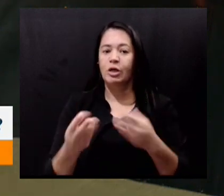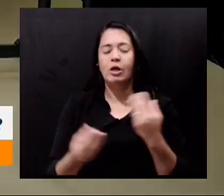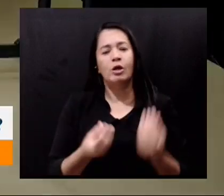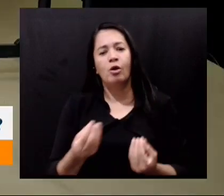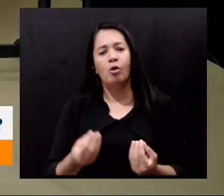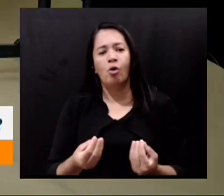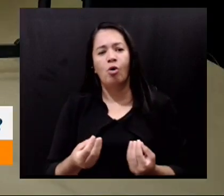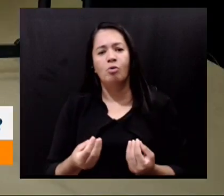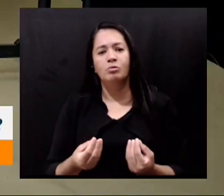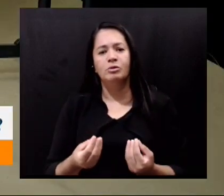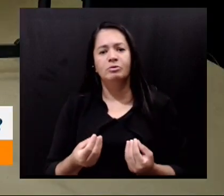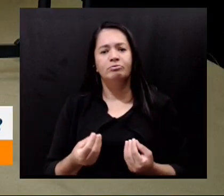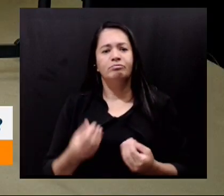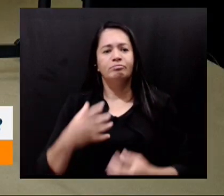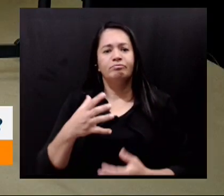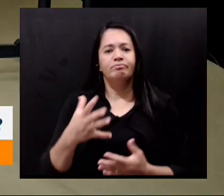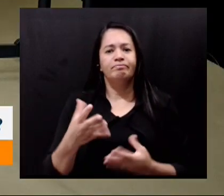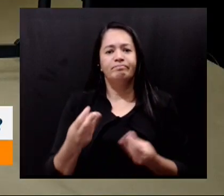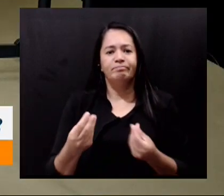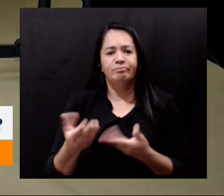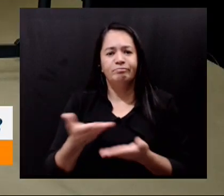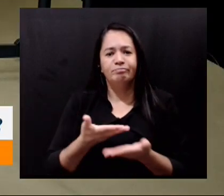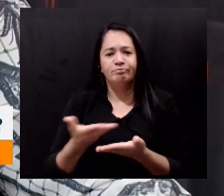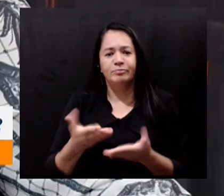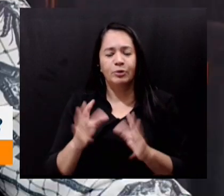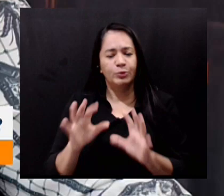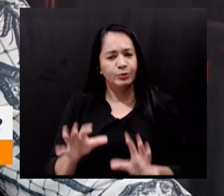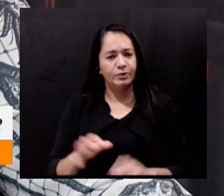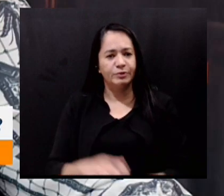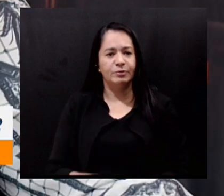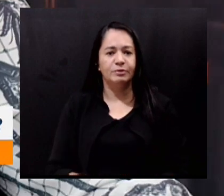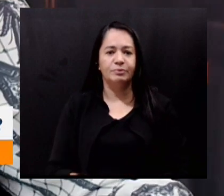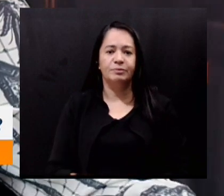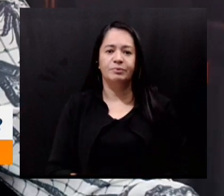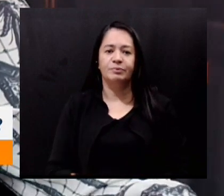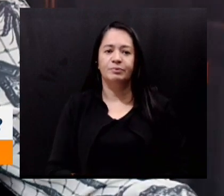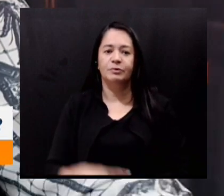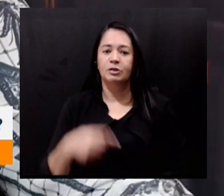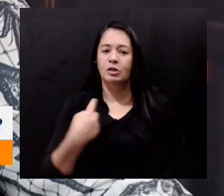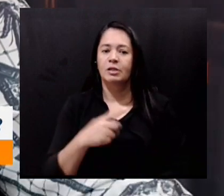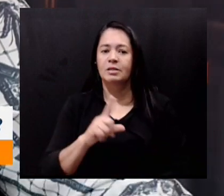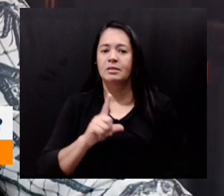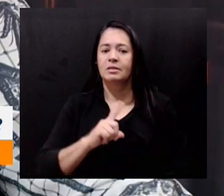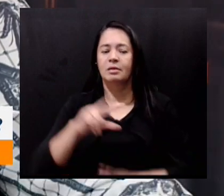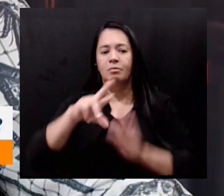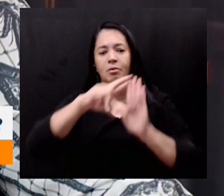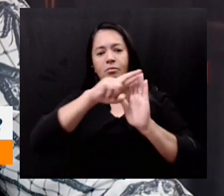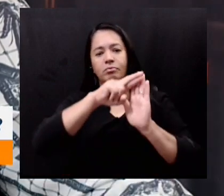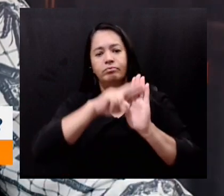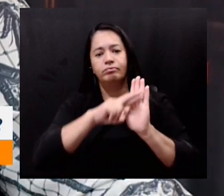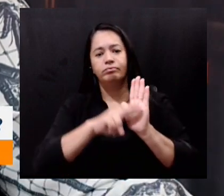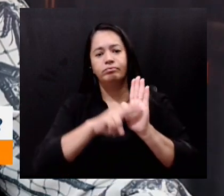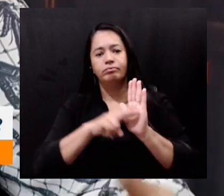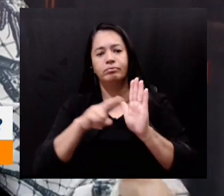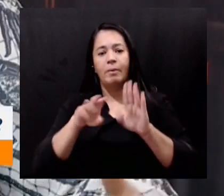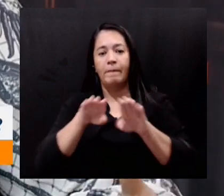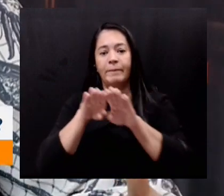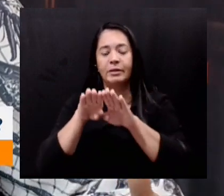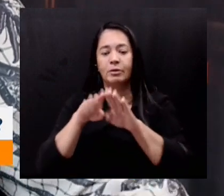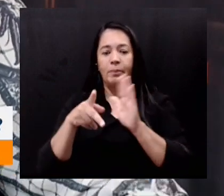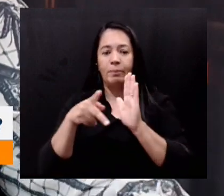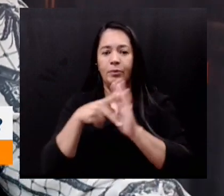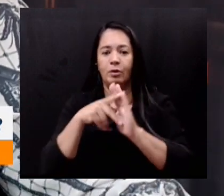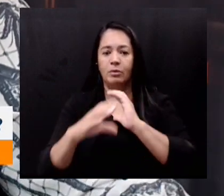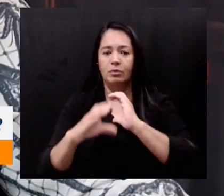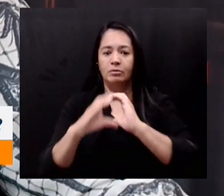com certeza. Nós seguimos algumas regras, padrões de comunicação já estipulados há anos,